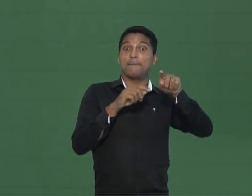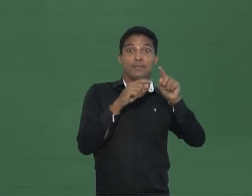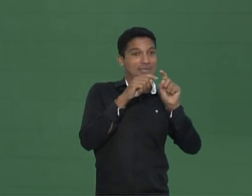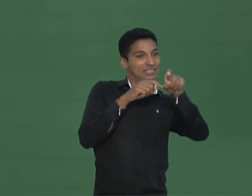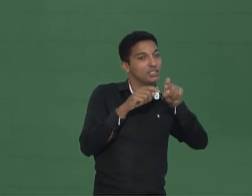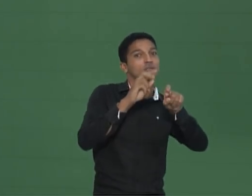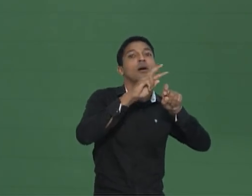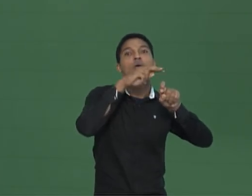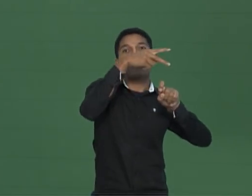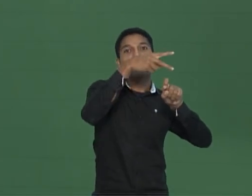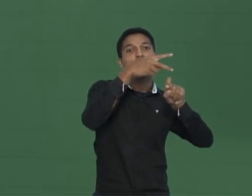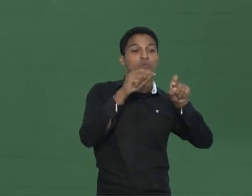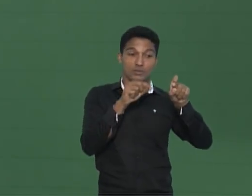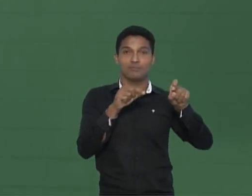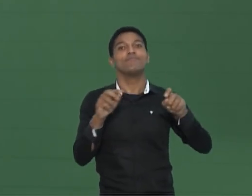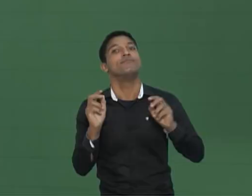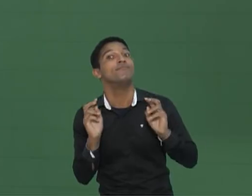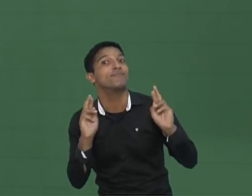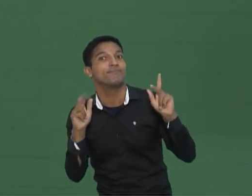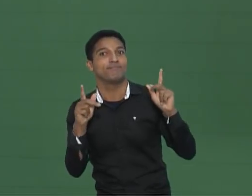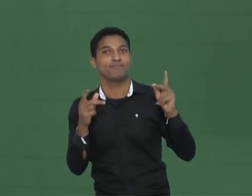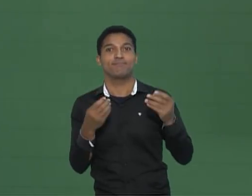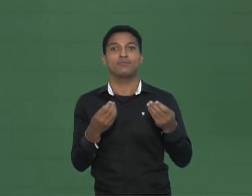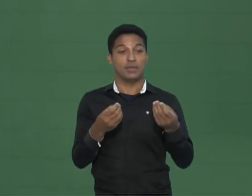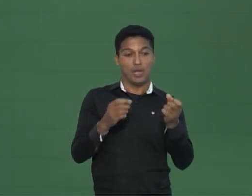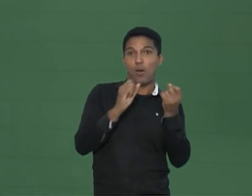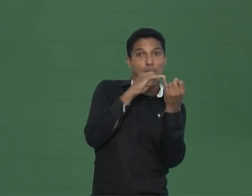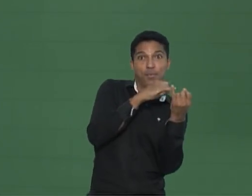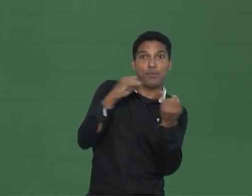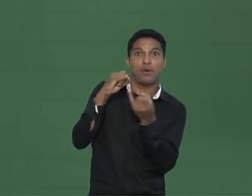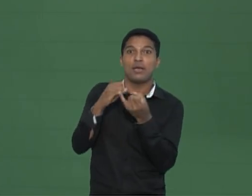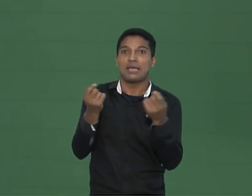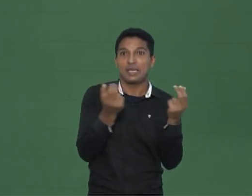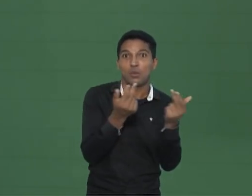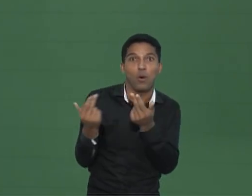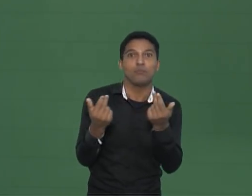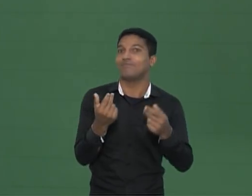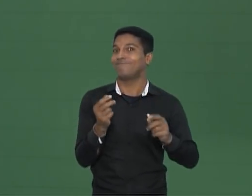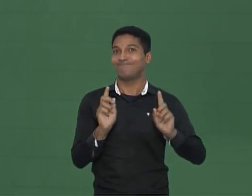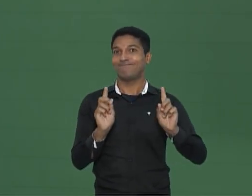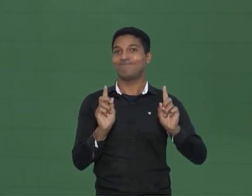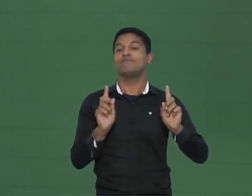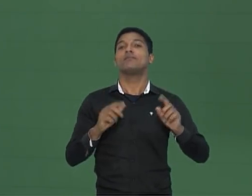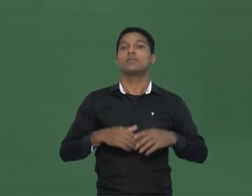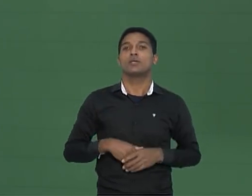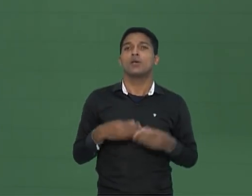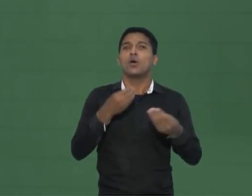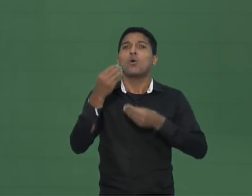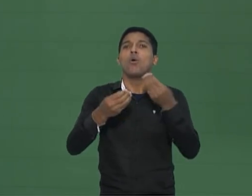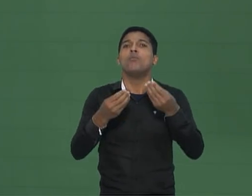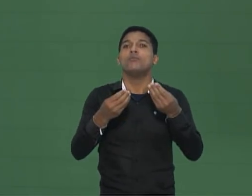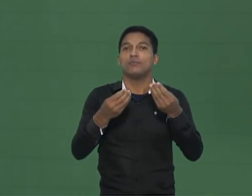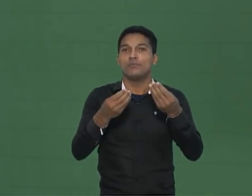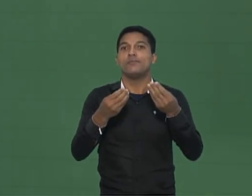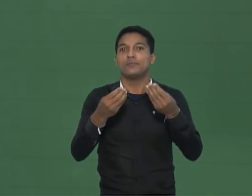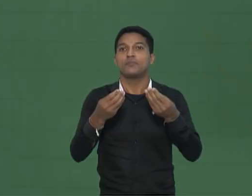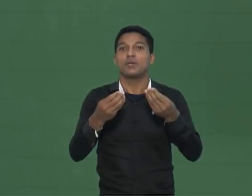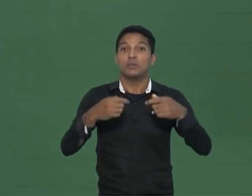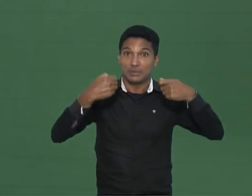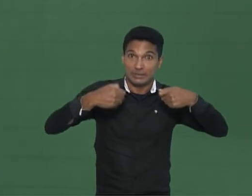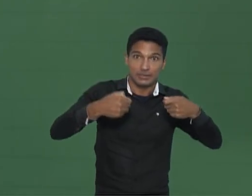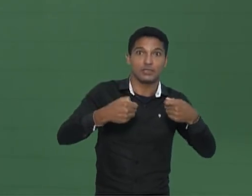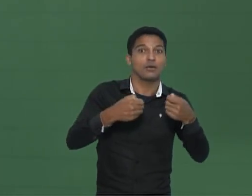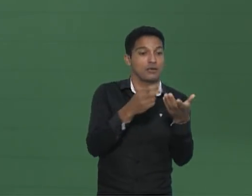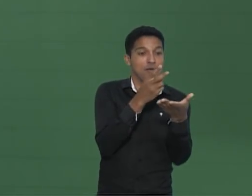quadrado, então não é um termo semelhante. Lembra que eu falei? Para que seja um termo semelhante, utilizando a parte literal, tem que ser a mesma